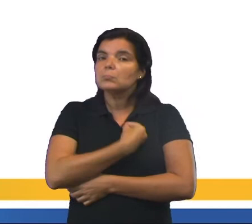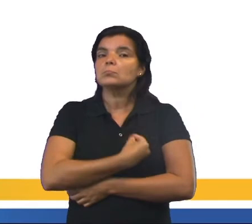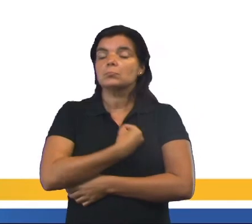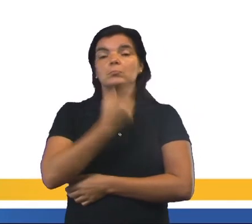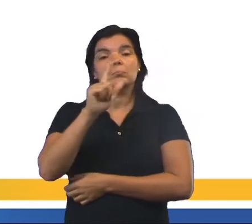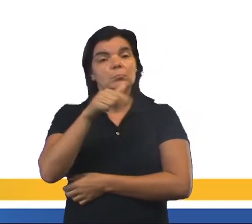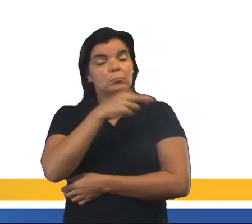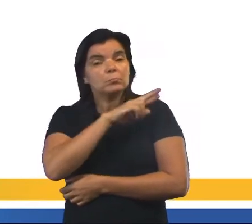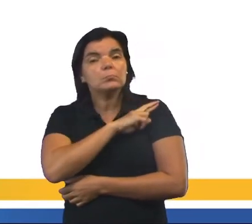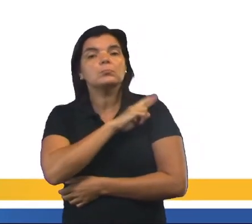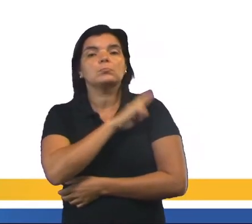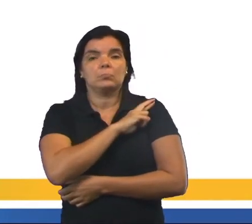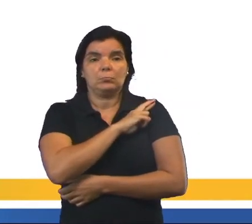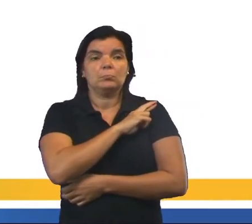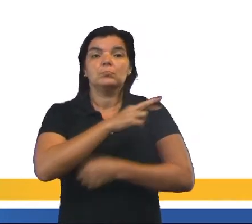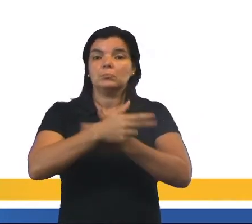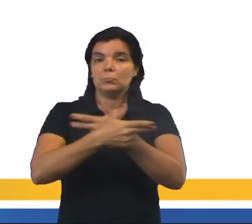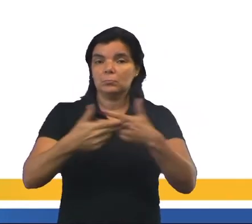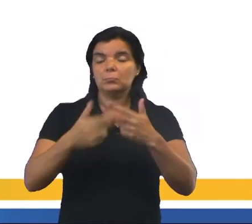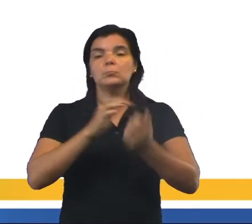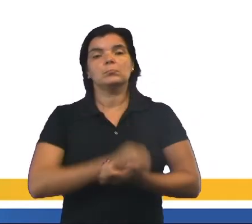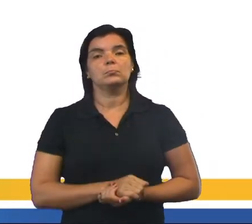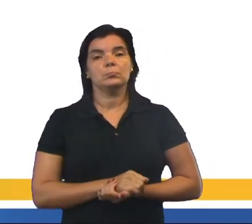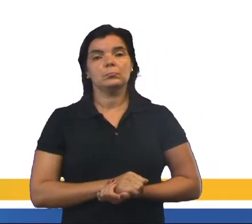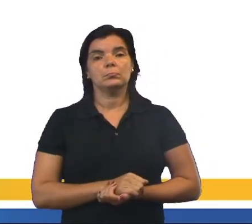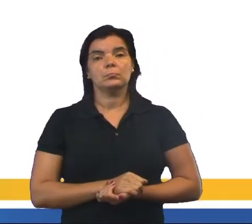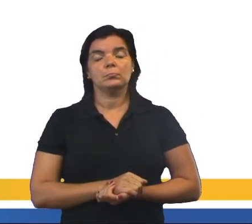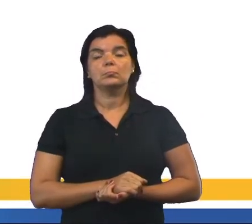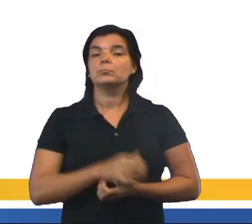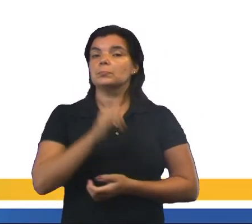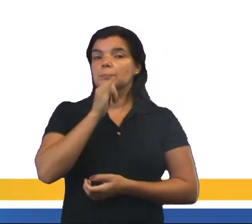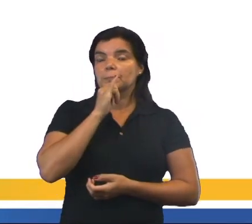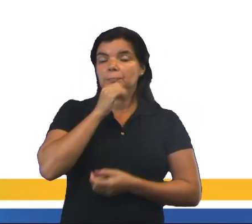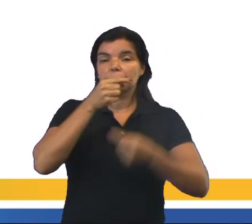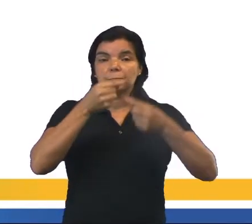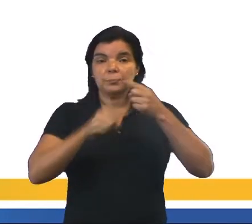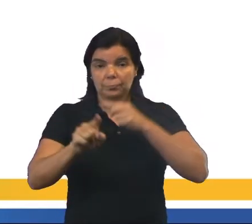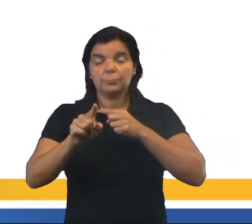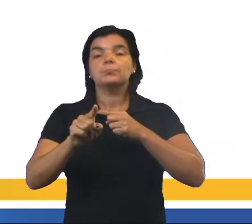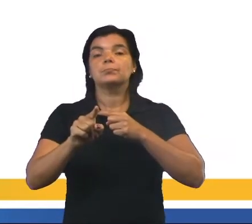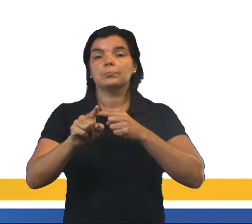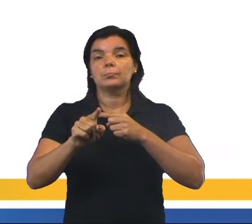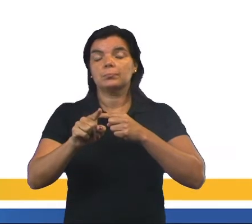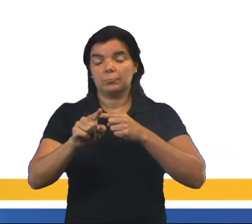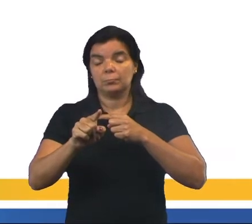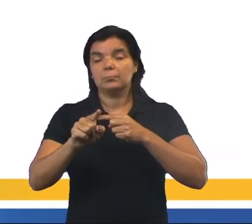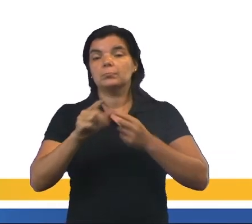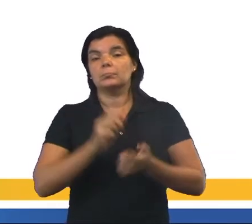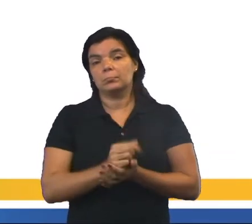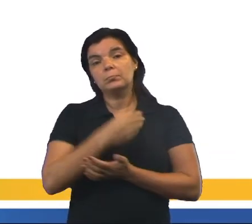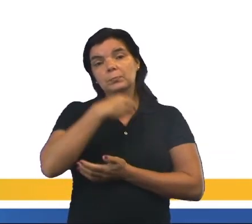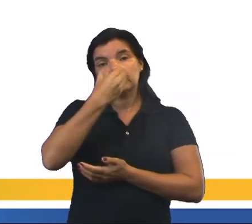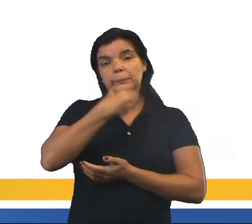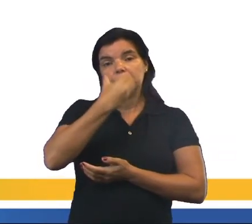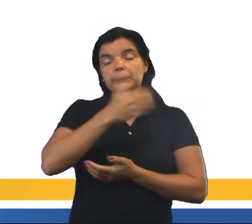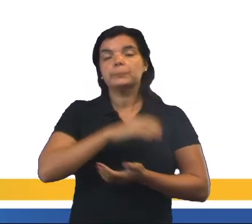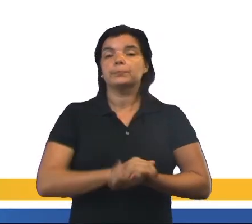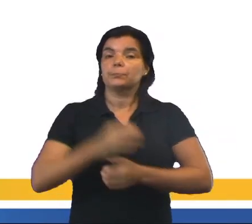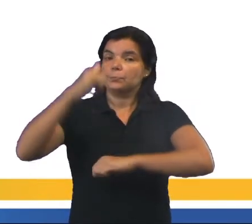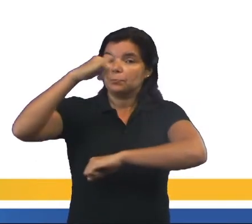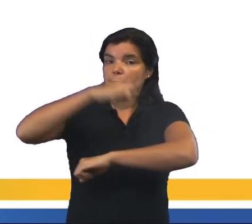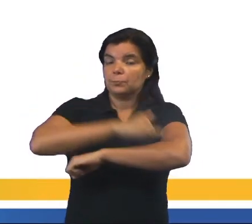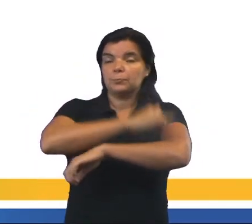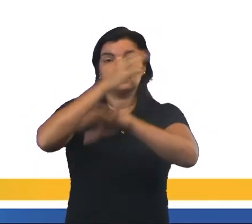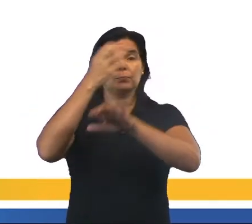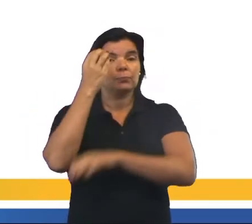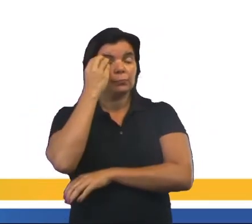que é responsável por um desses fatores, no caso de proibir a passagem desses alimentos no aeroporto